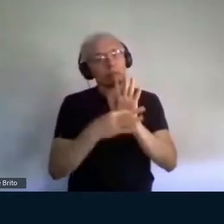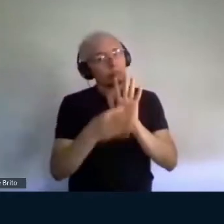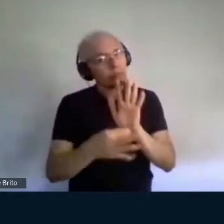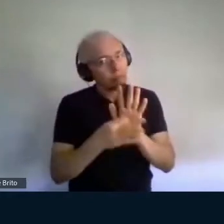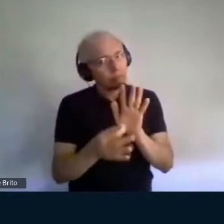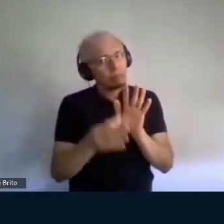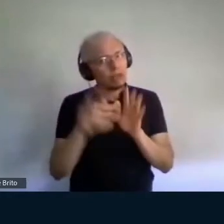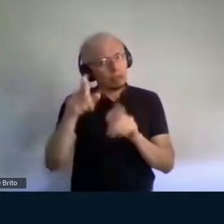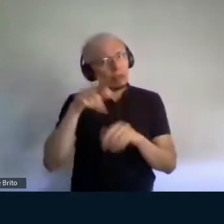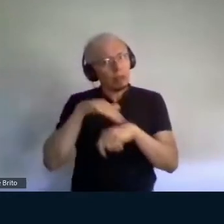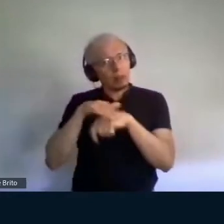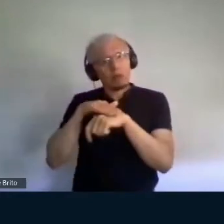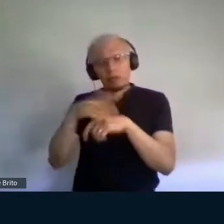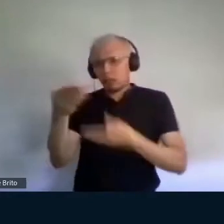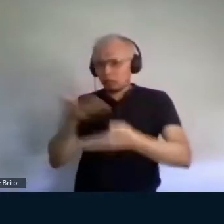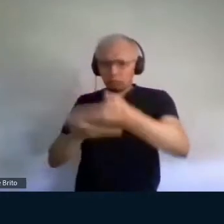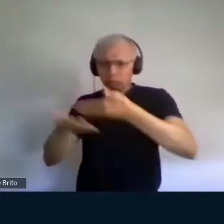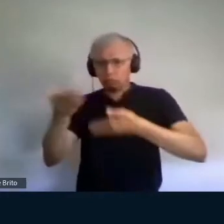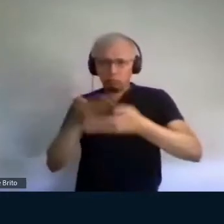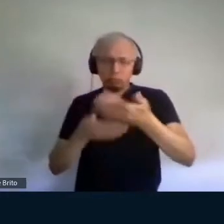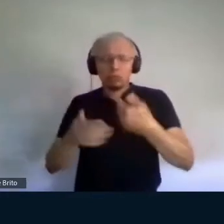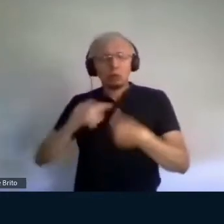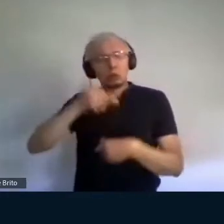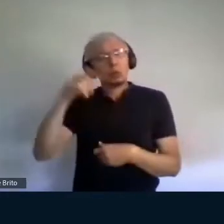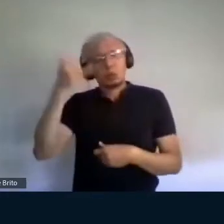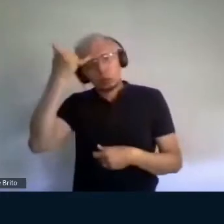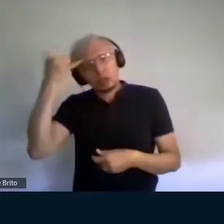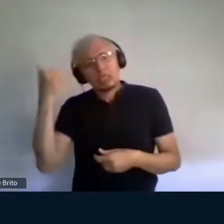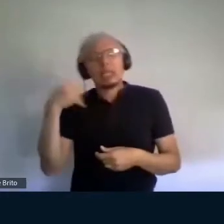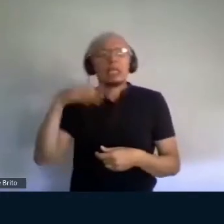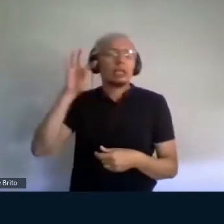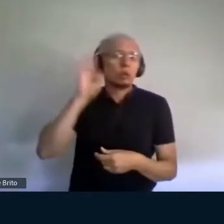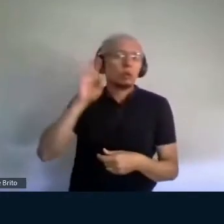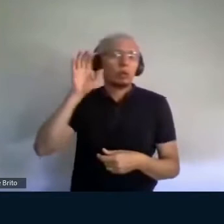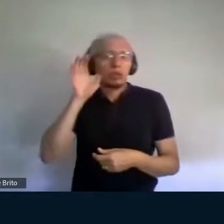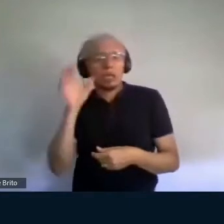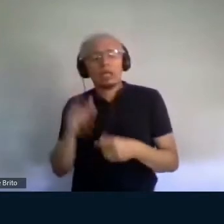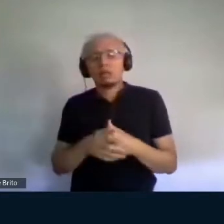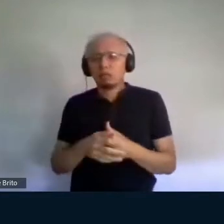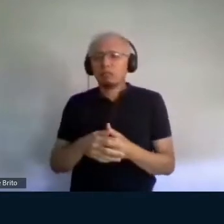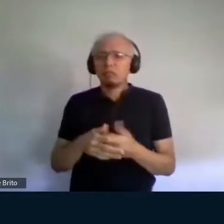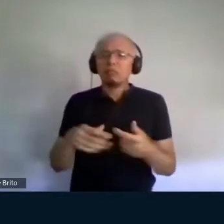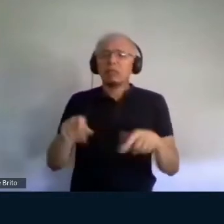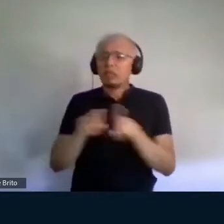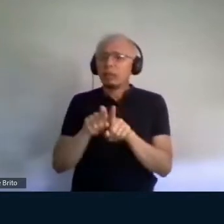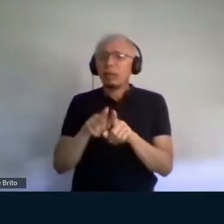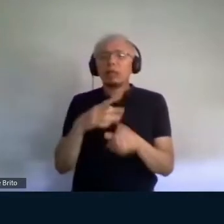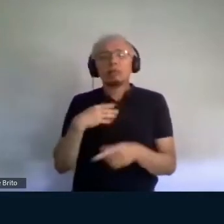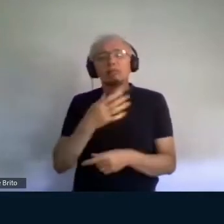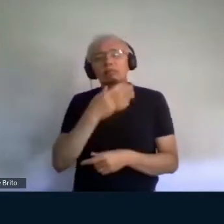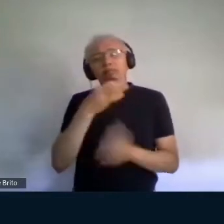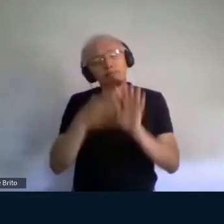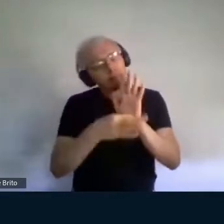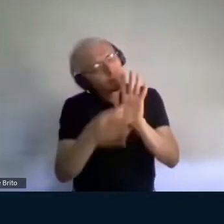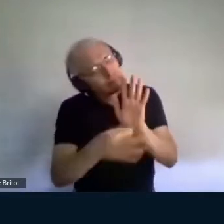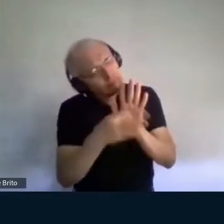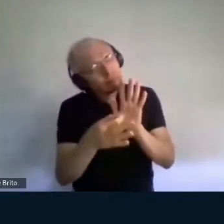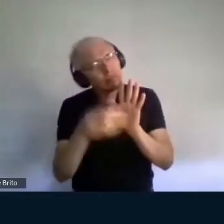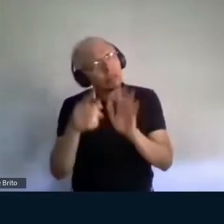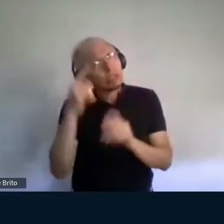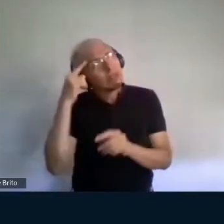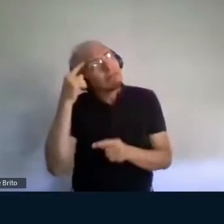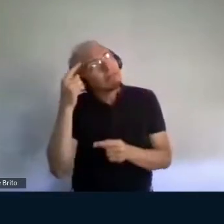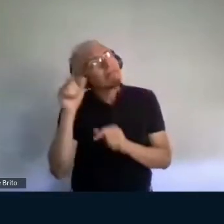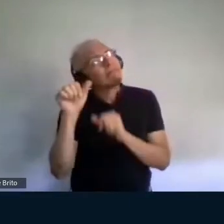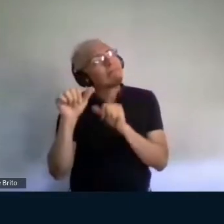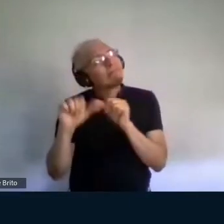mas depois a gente pode debater isso, inclusive com a Juliana, com a Tuxi, com o Carlos, né? que eu sugiro que você repense, não é a primeira vez